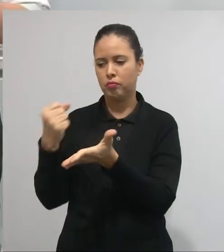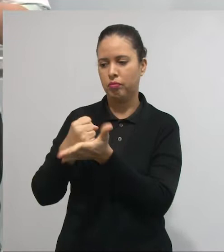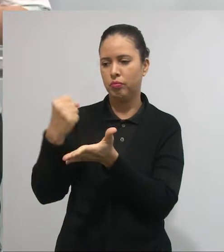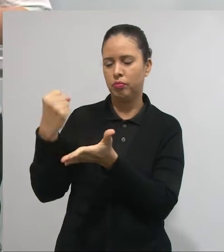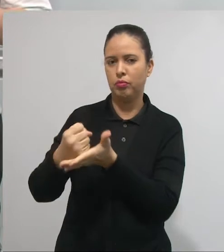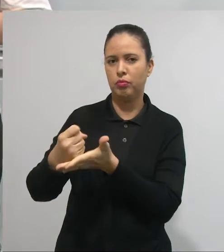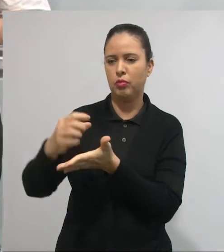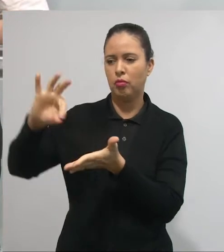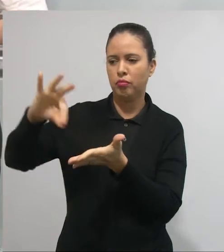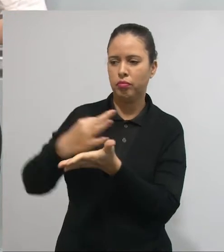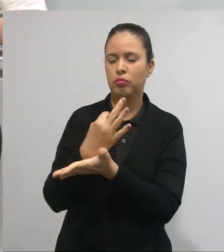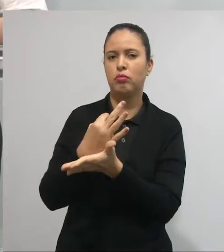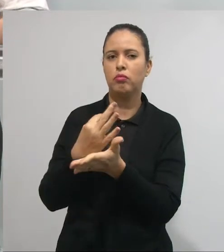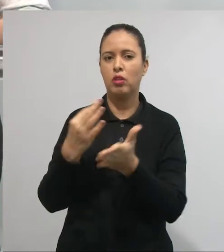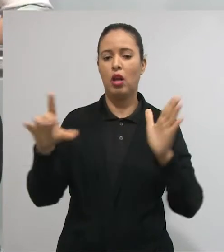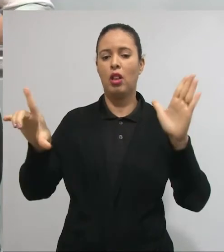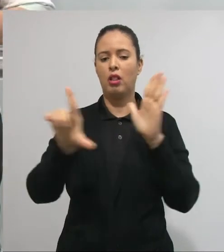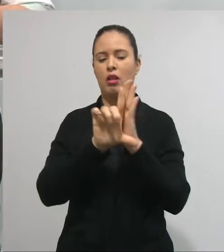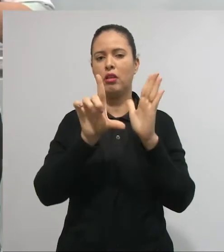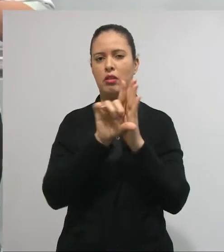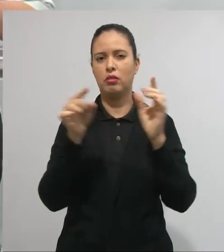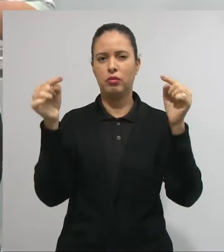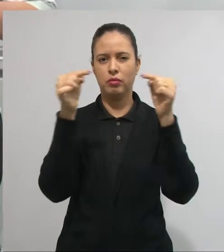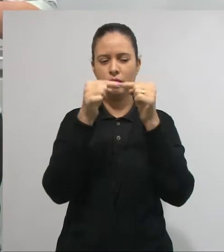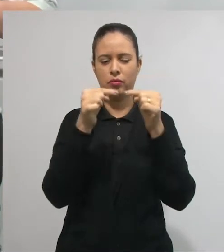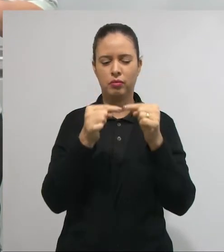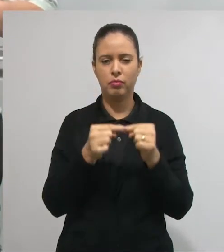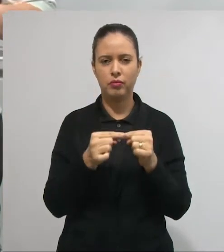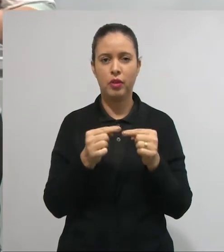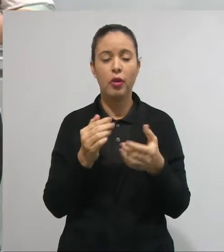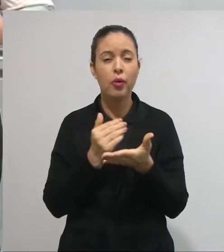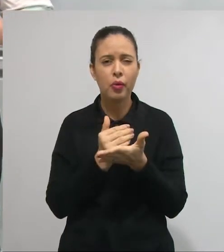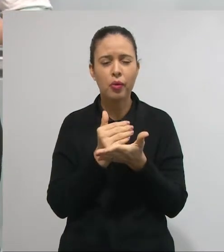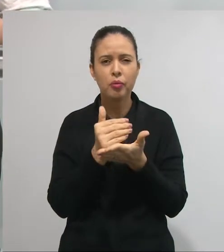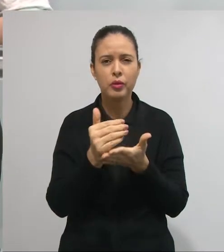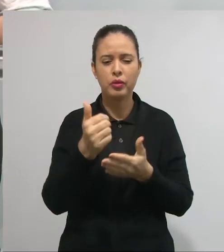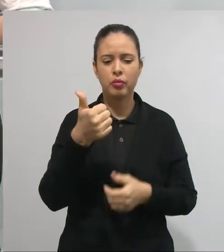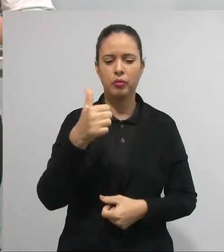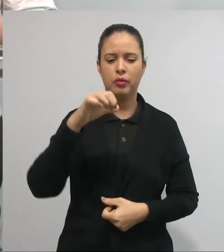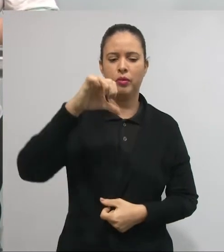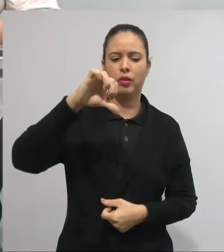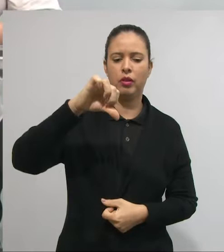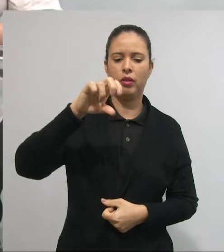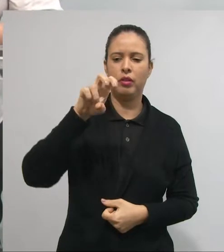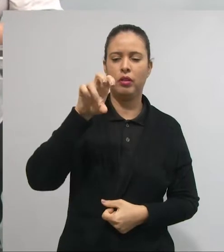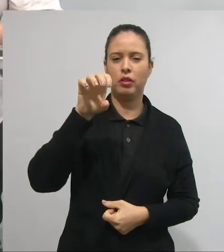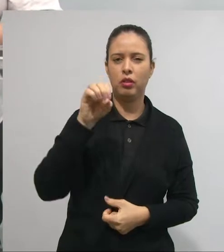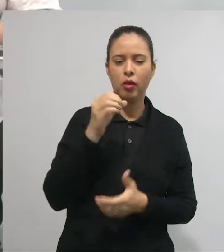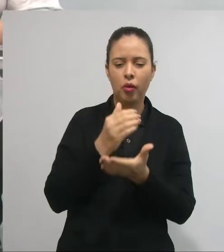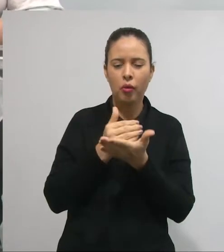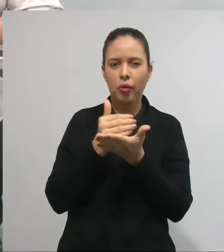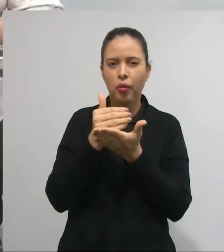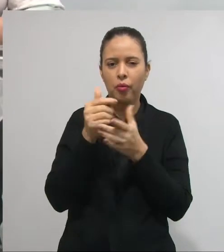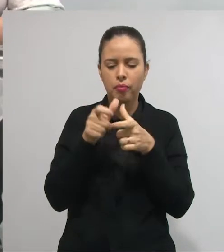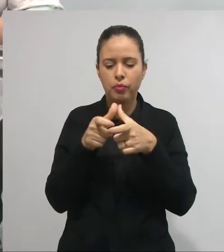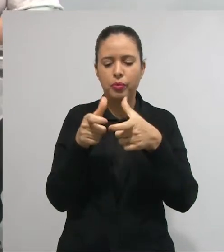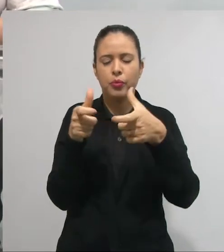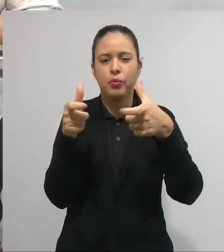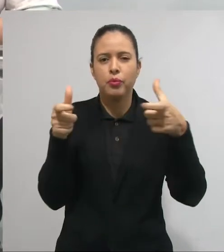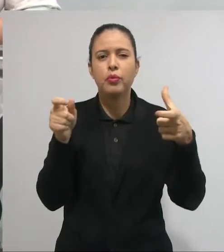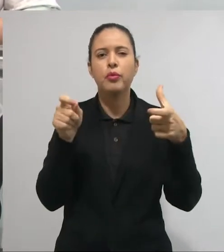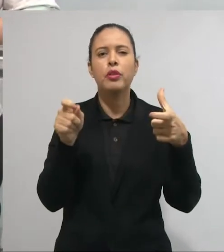a legislação. Então, começou a ampliar, né, a função,